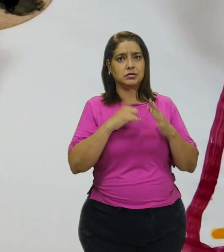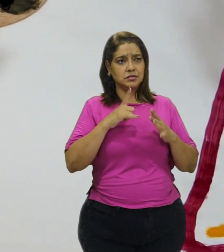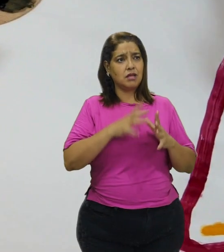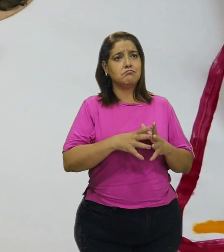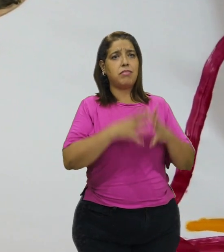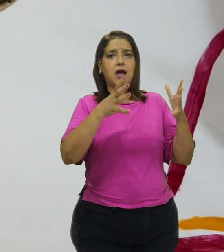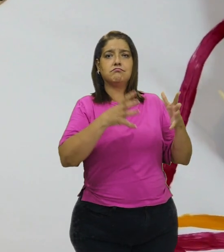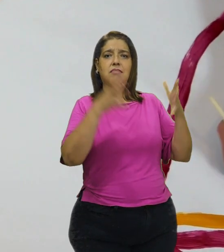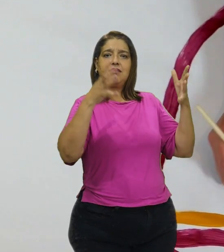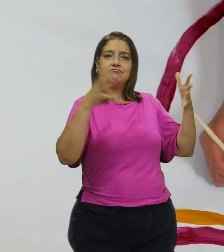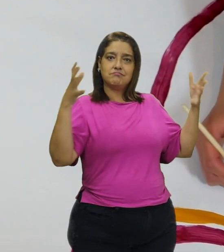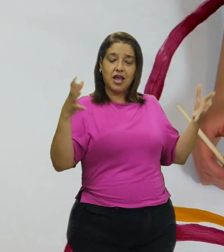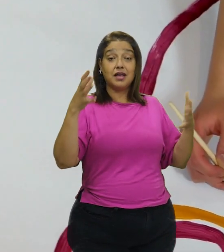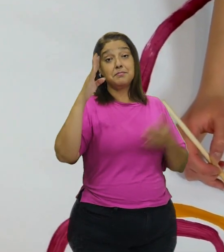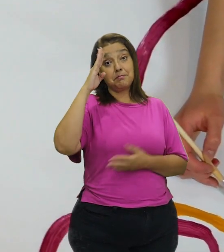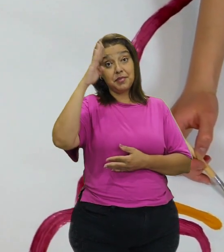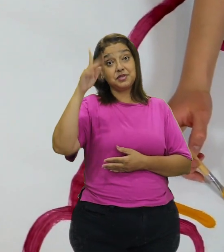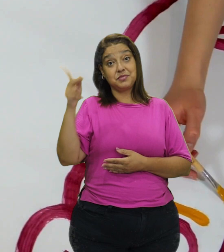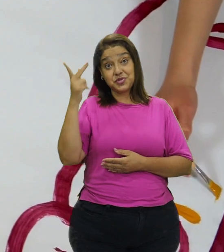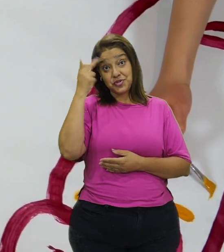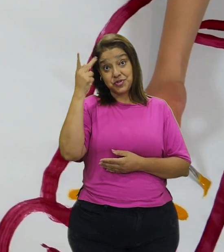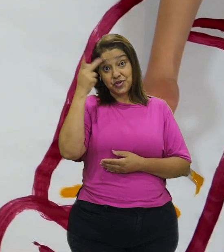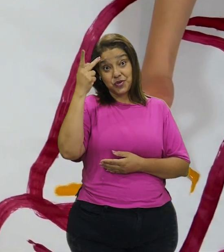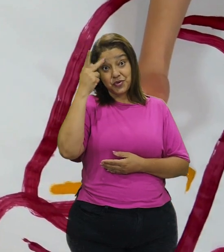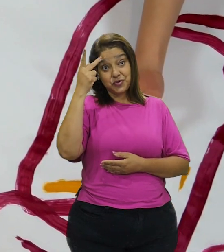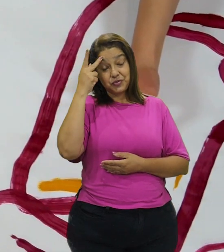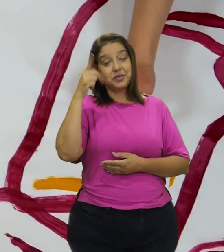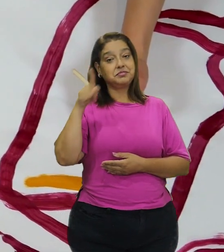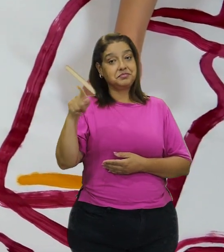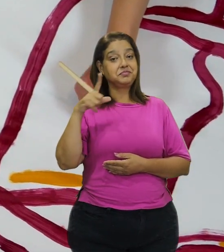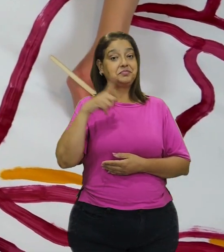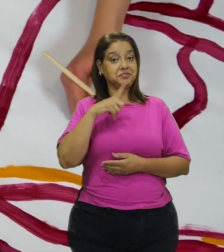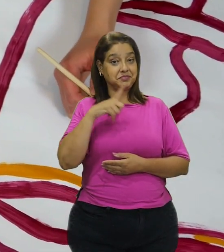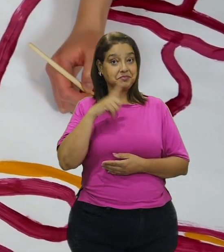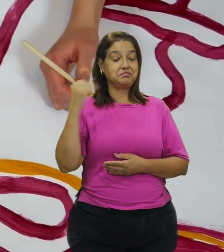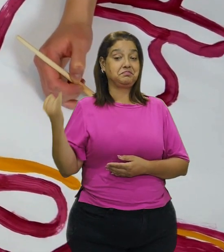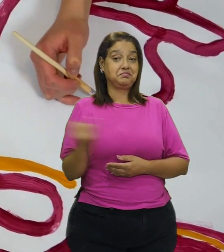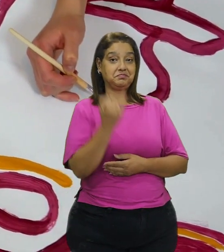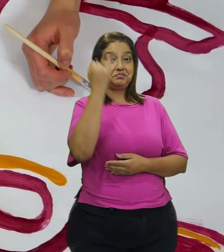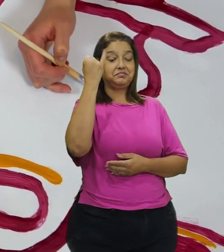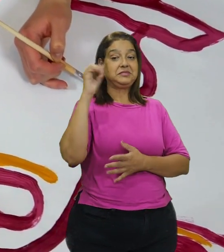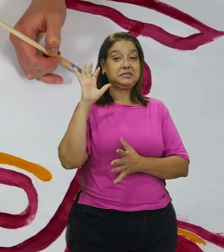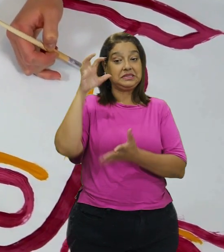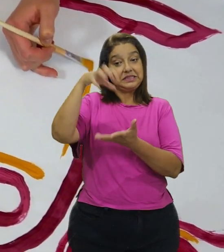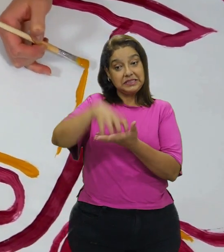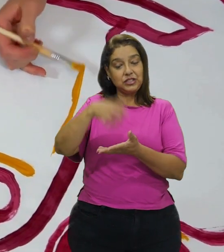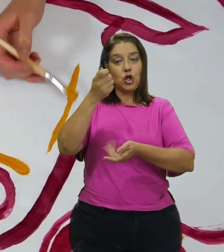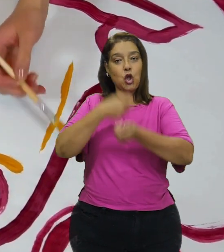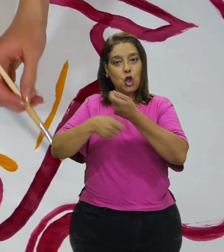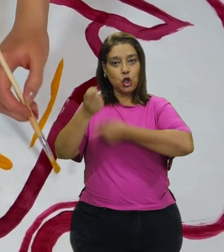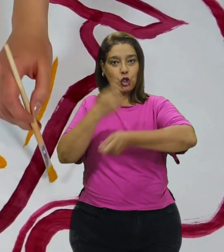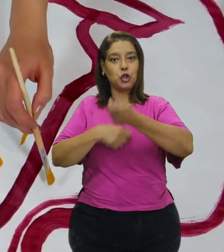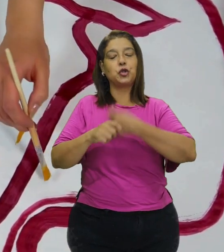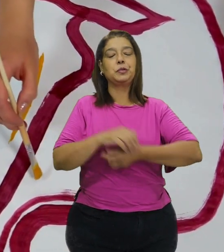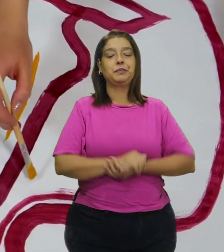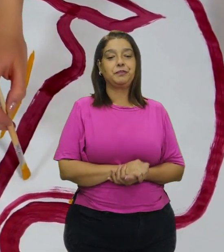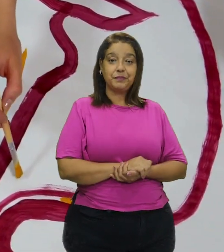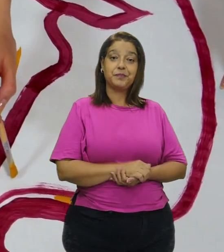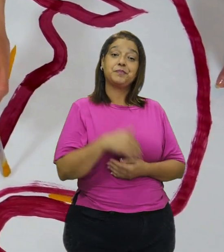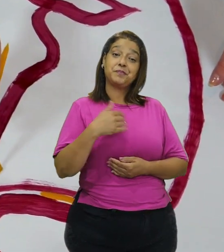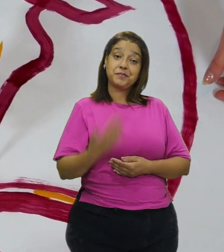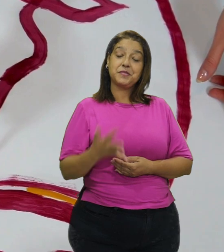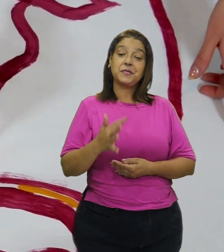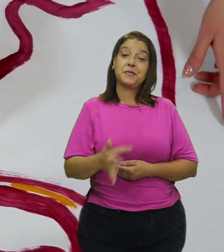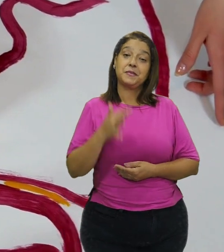em crescimento, especialmente em São Paulo, que se consolidava como um importante centro econômico. Culturalmente,